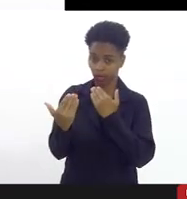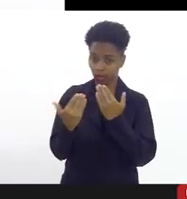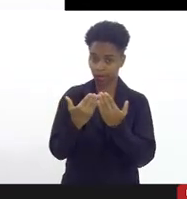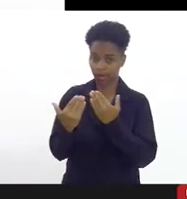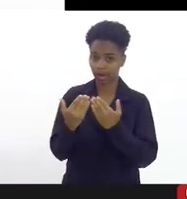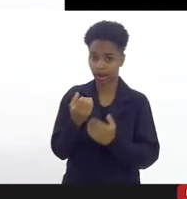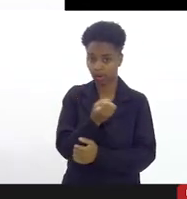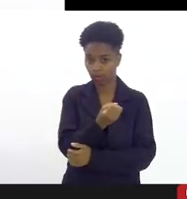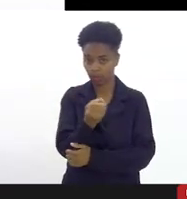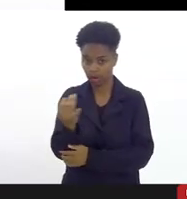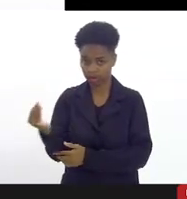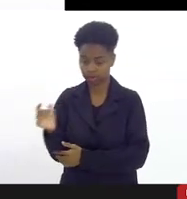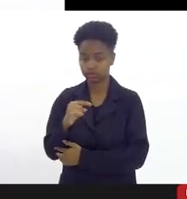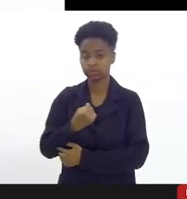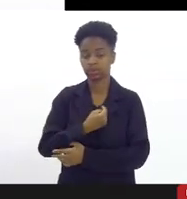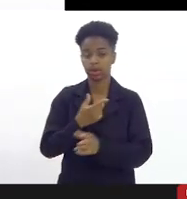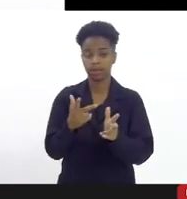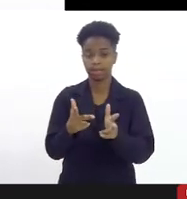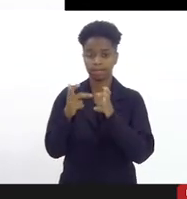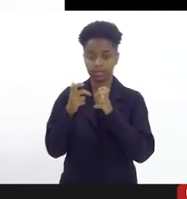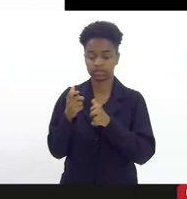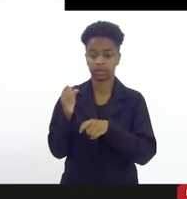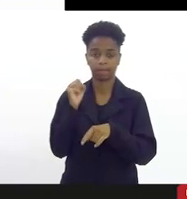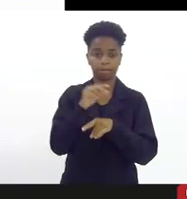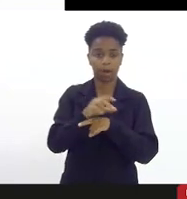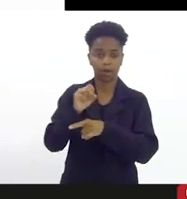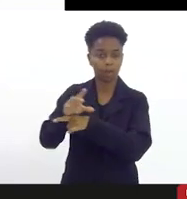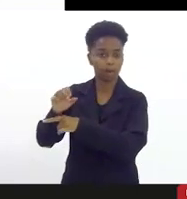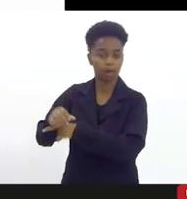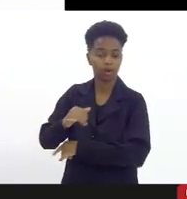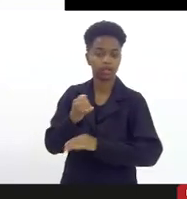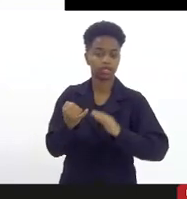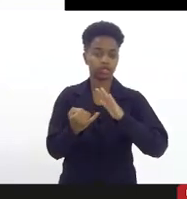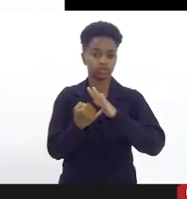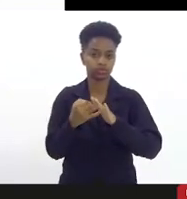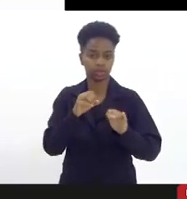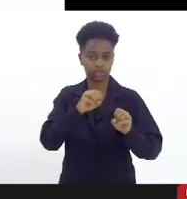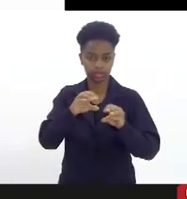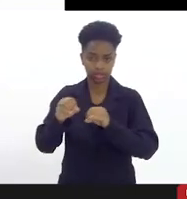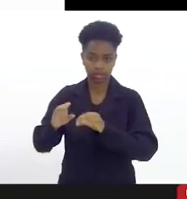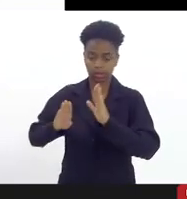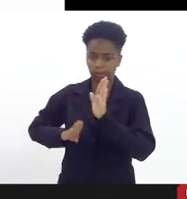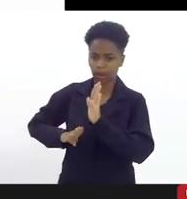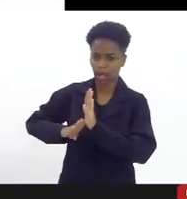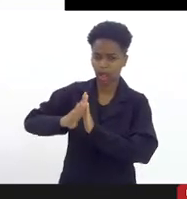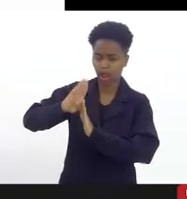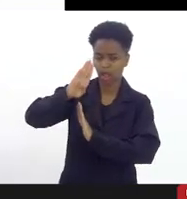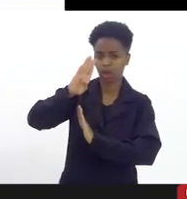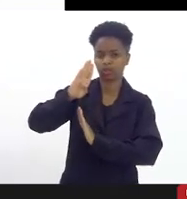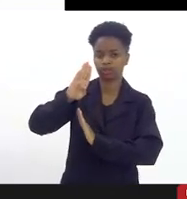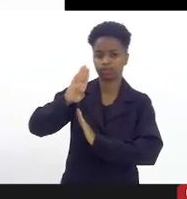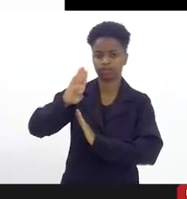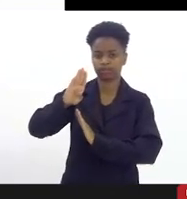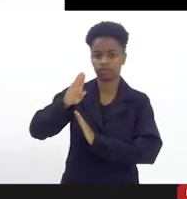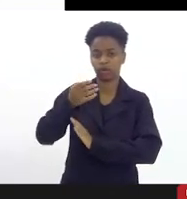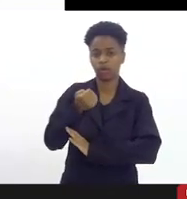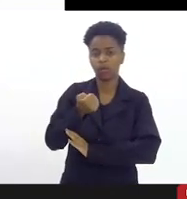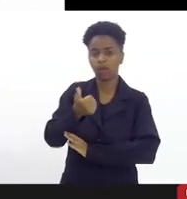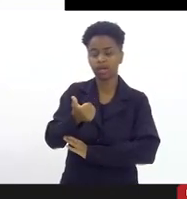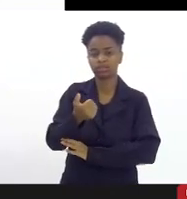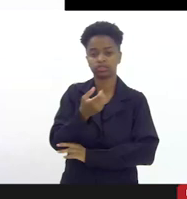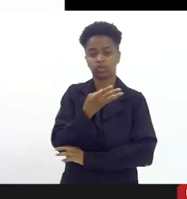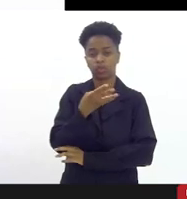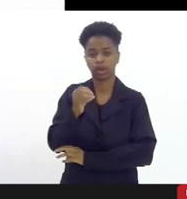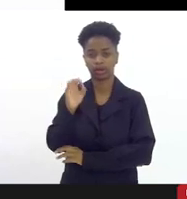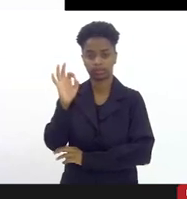grandes números a gente vê que o número de matrículas por instituição de ensino cresce de maneira significativa quase 40%